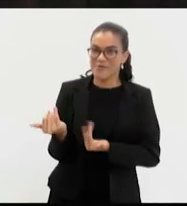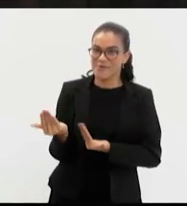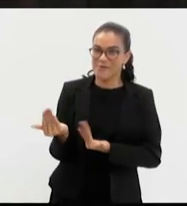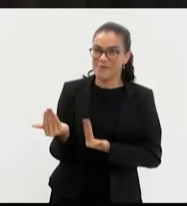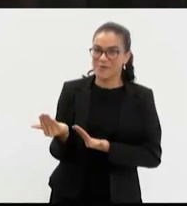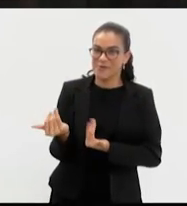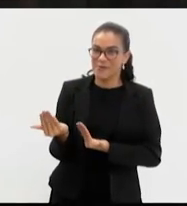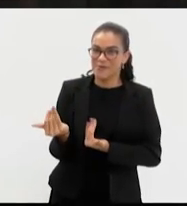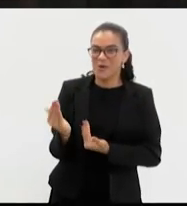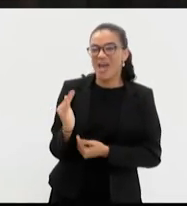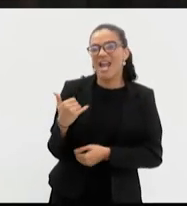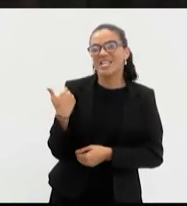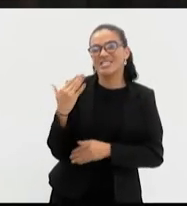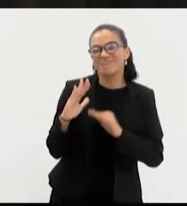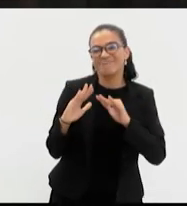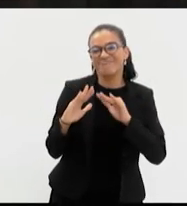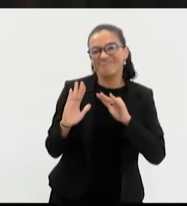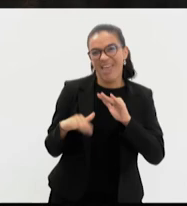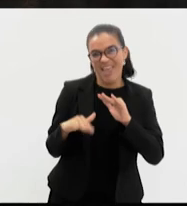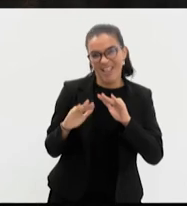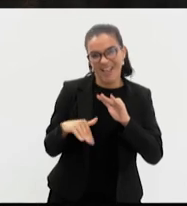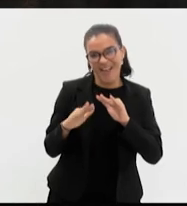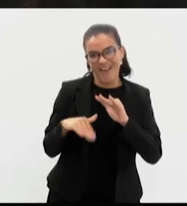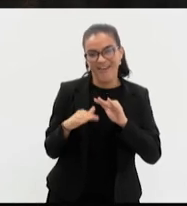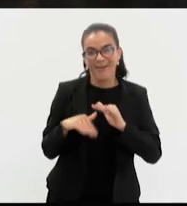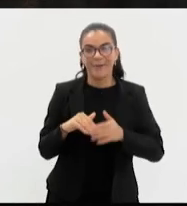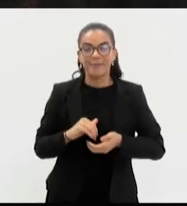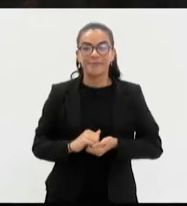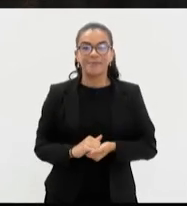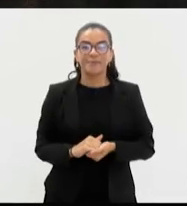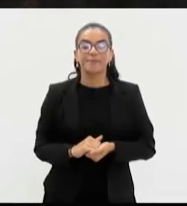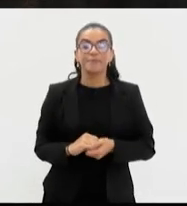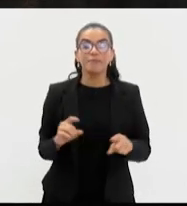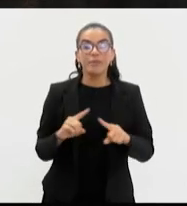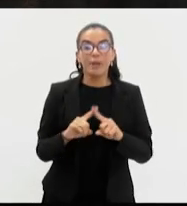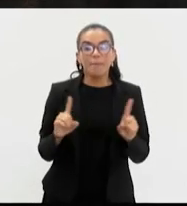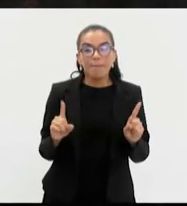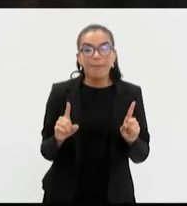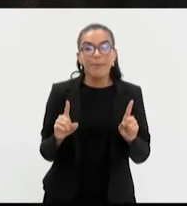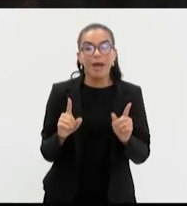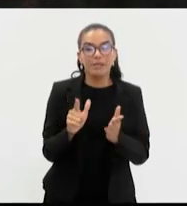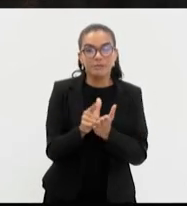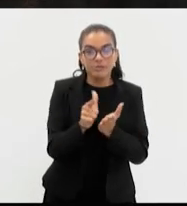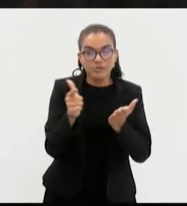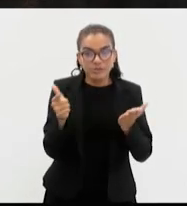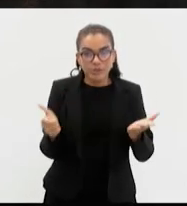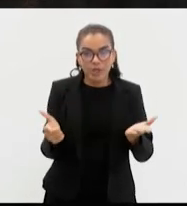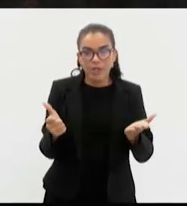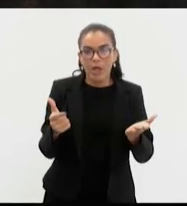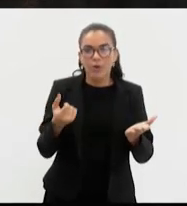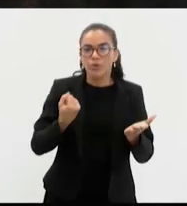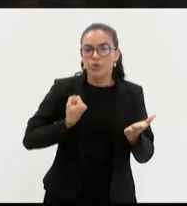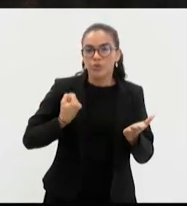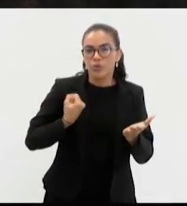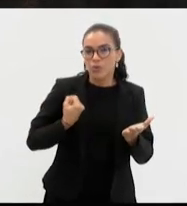era de menor de menor mas na página 23